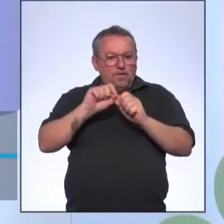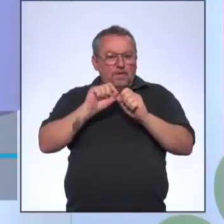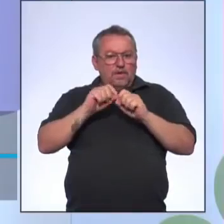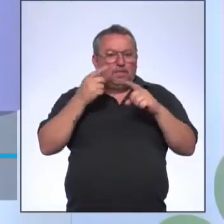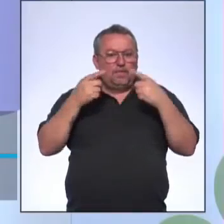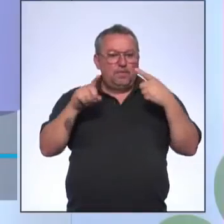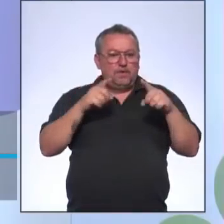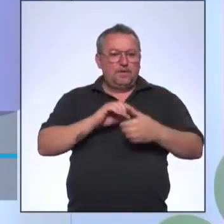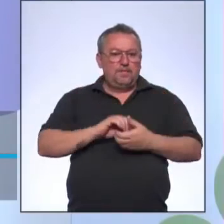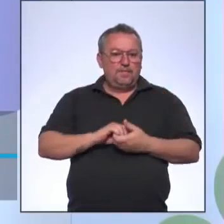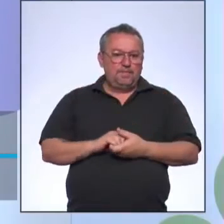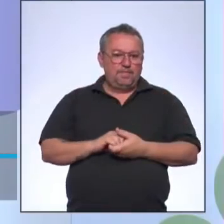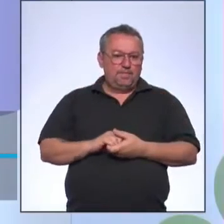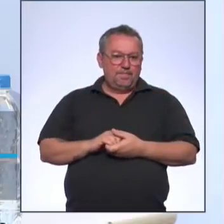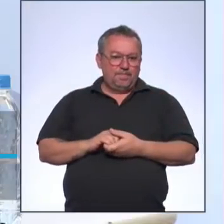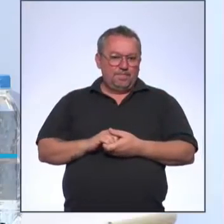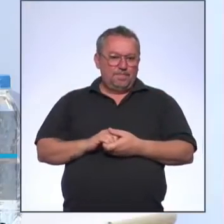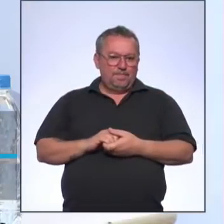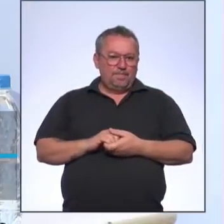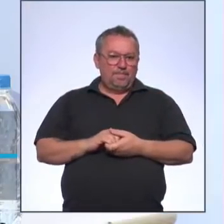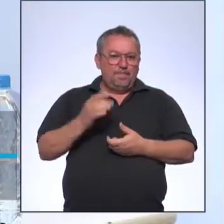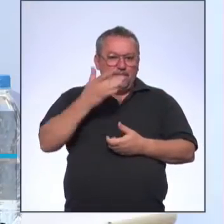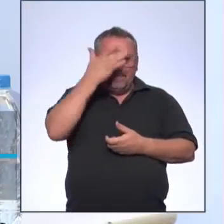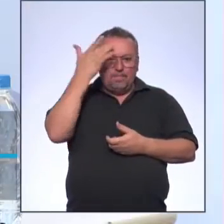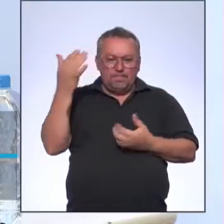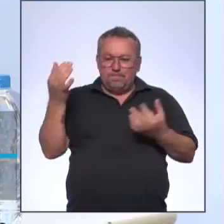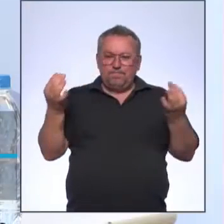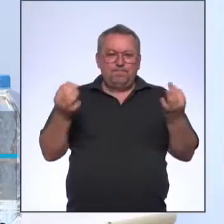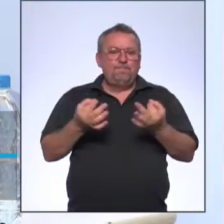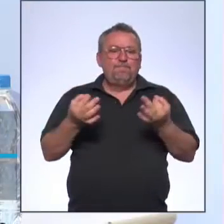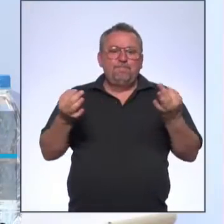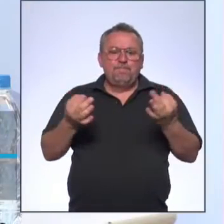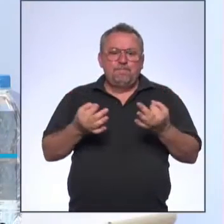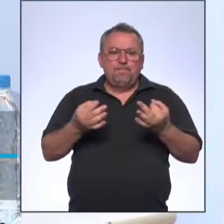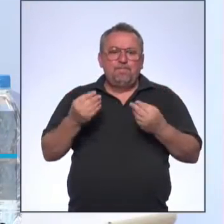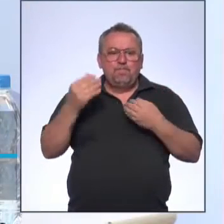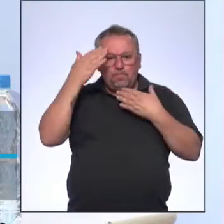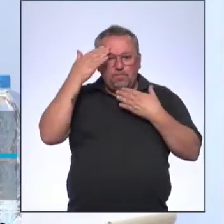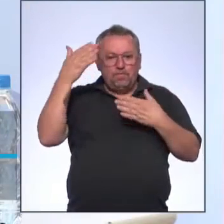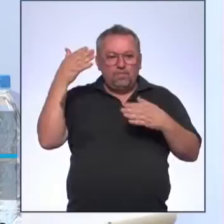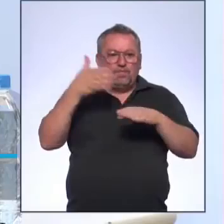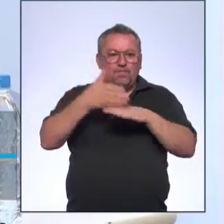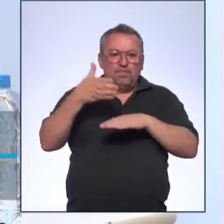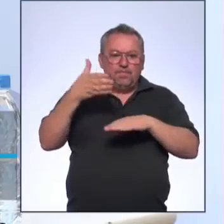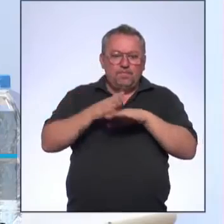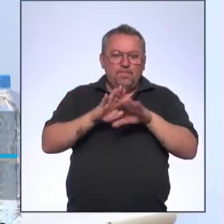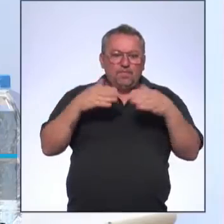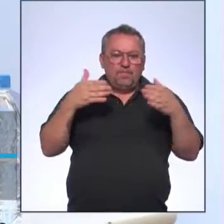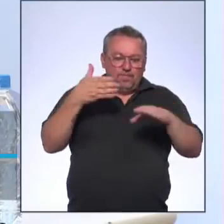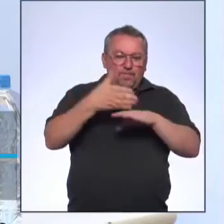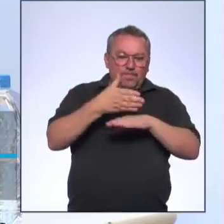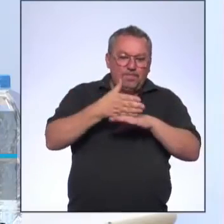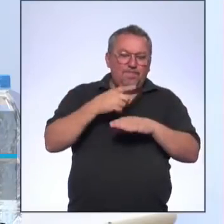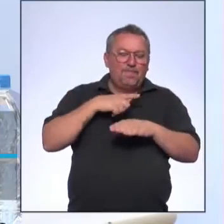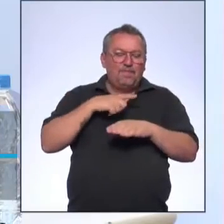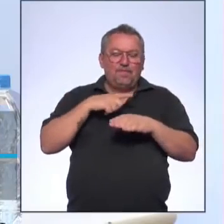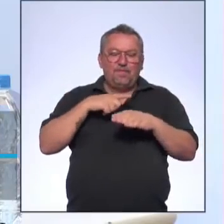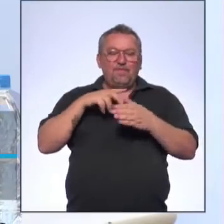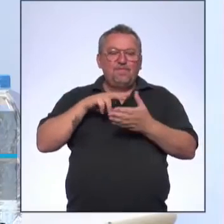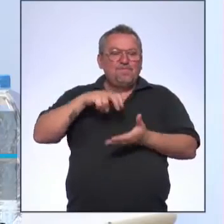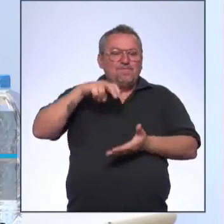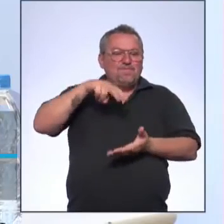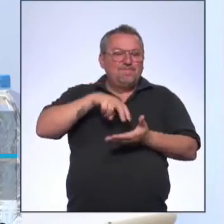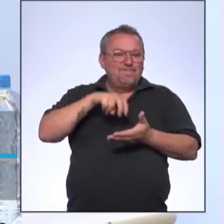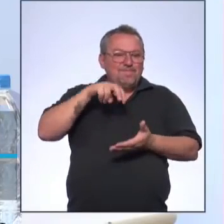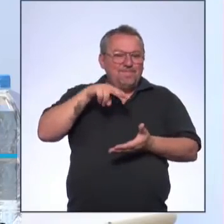canção. Pessoal, perfeito, é isso mesmo. Muito obrigada pela participação. Quando vocês participam, a gente fica muito contente,